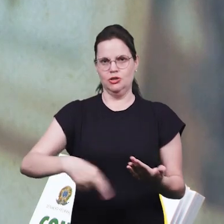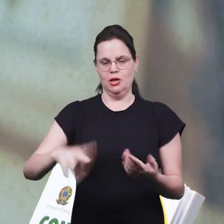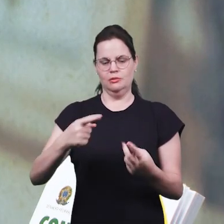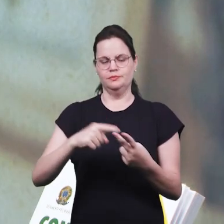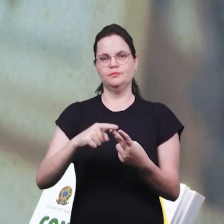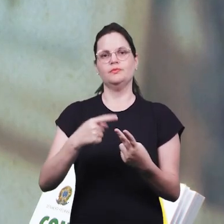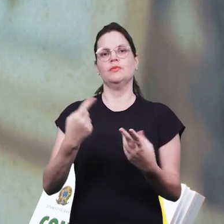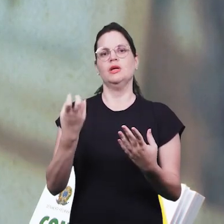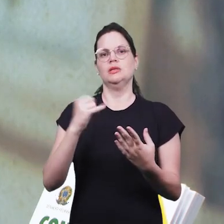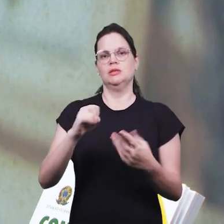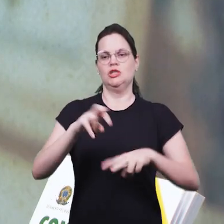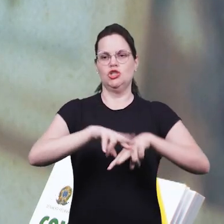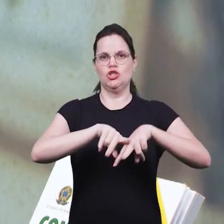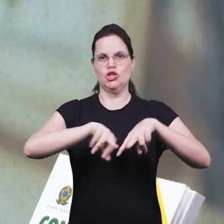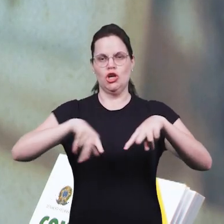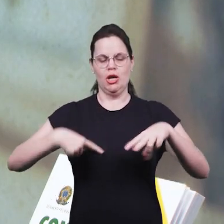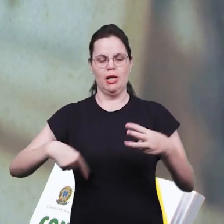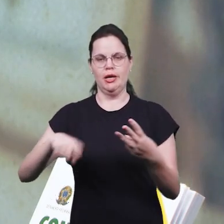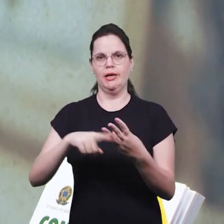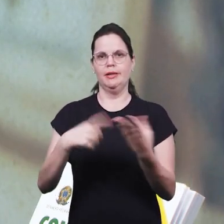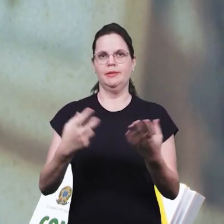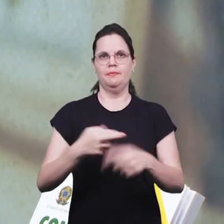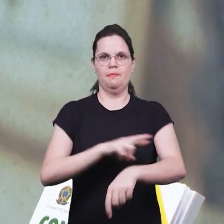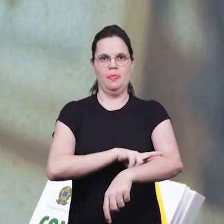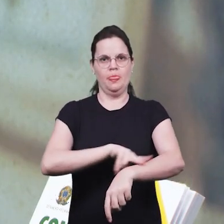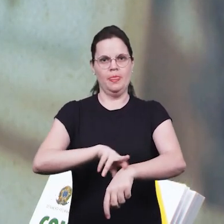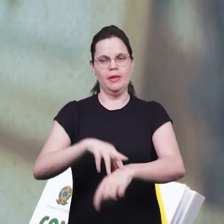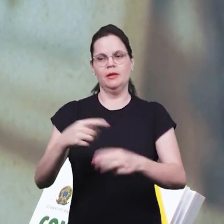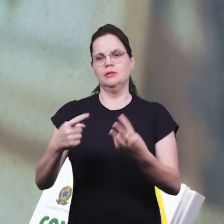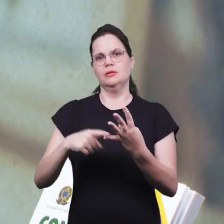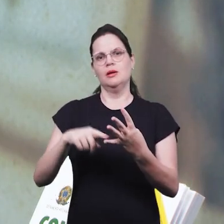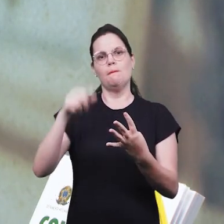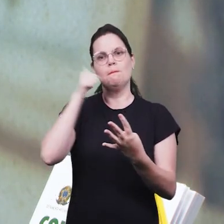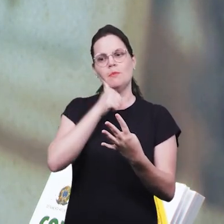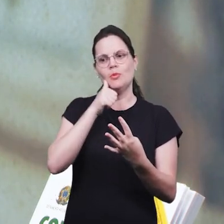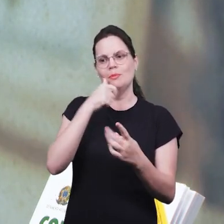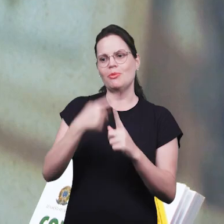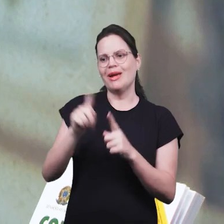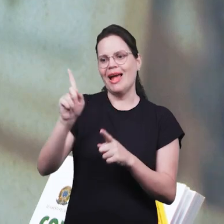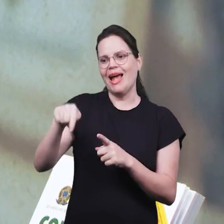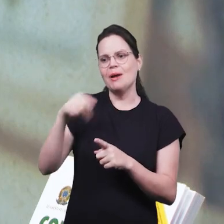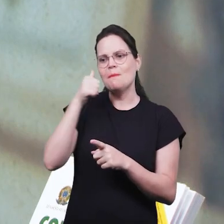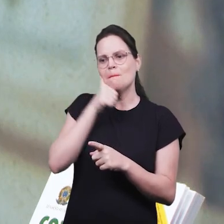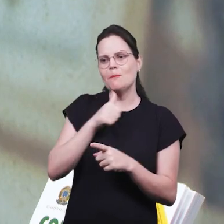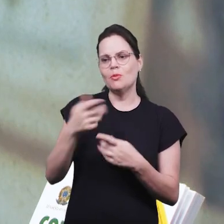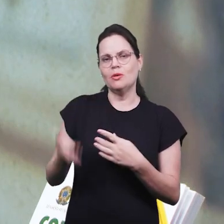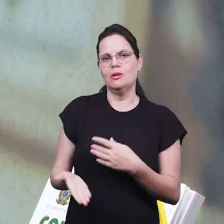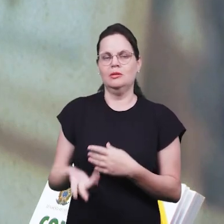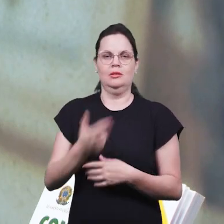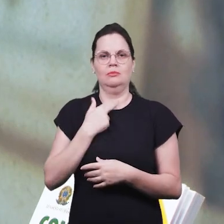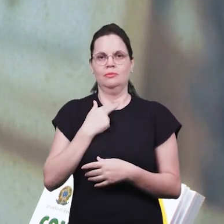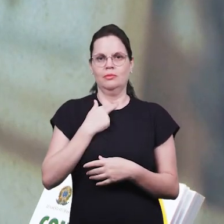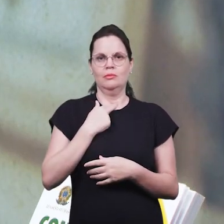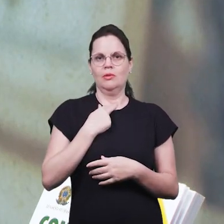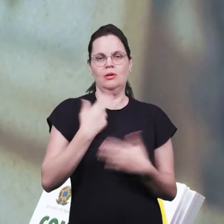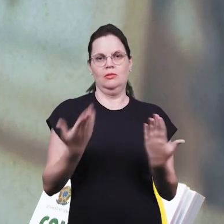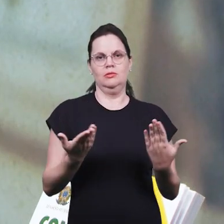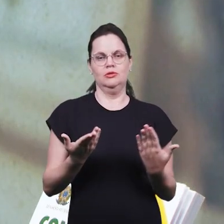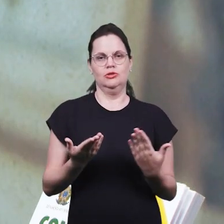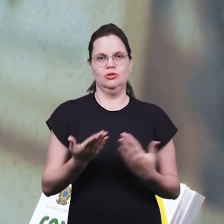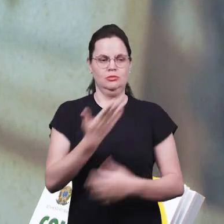pelo seu gênero, no caso, por ser mulher, não podendo ser discriminada pelas suas circunstâncias